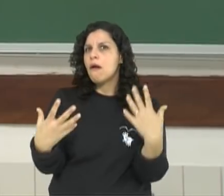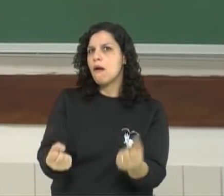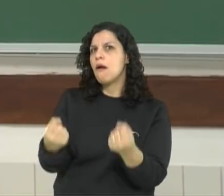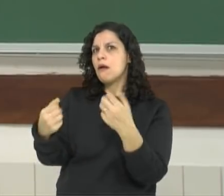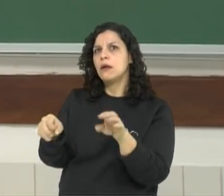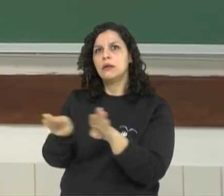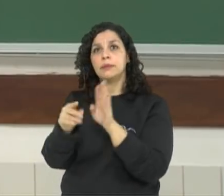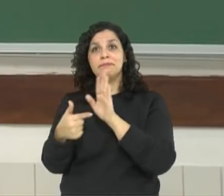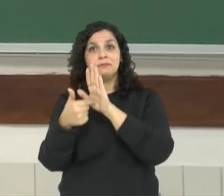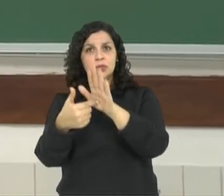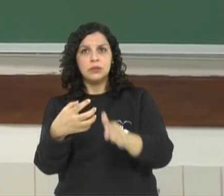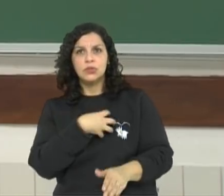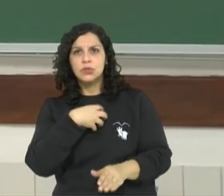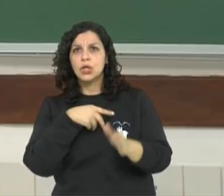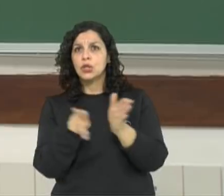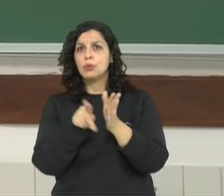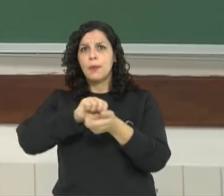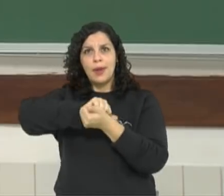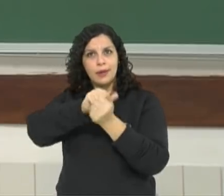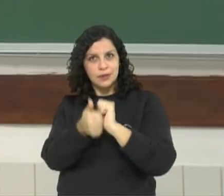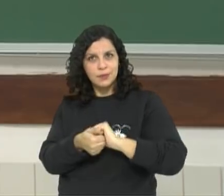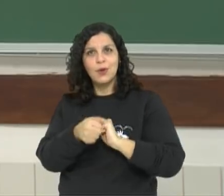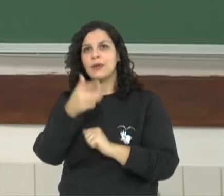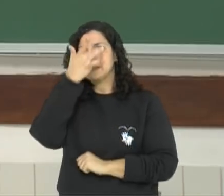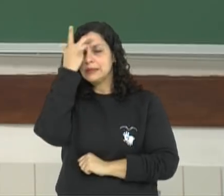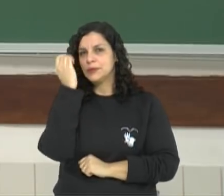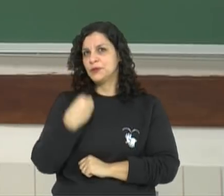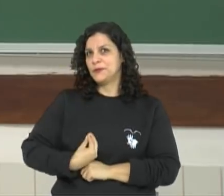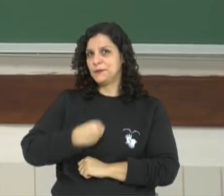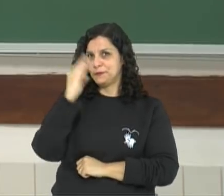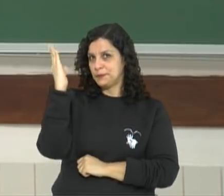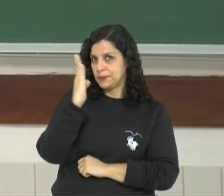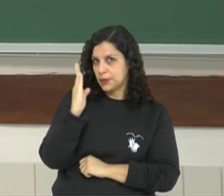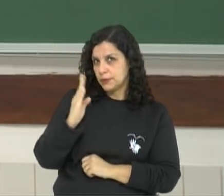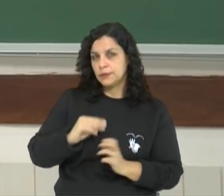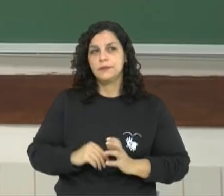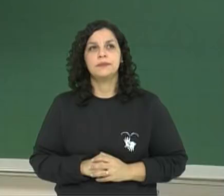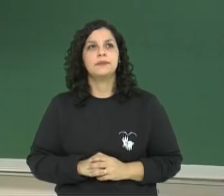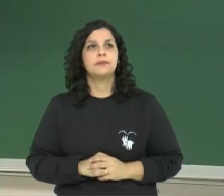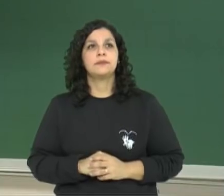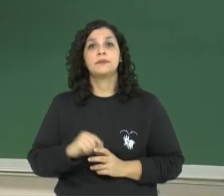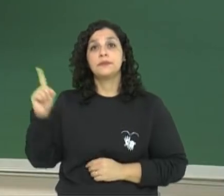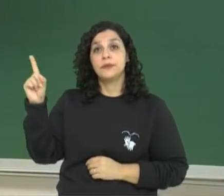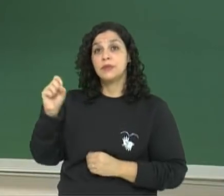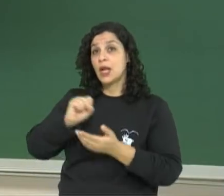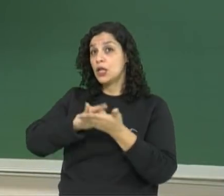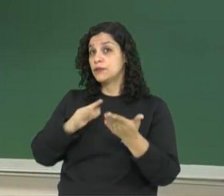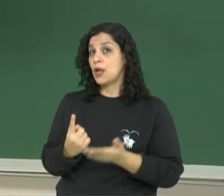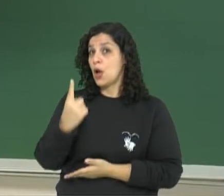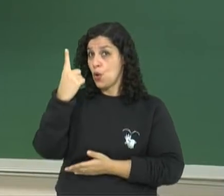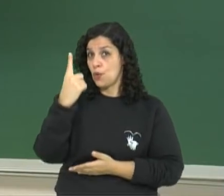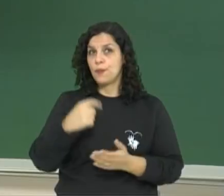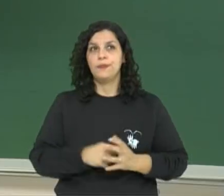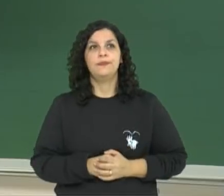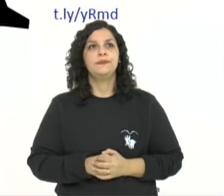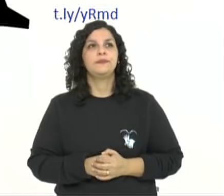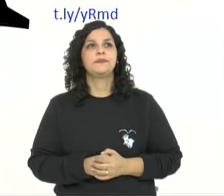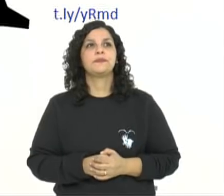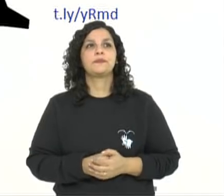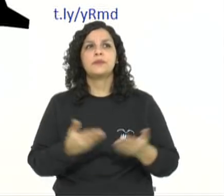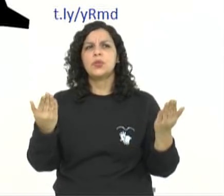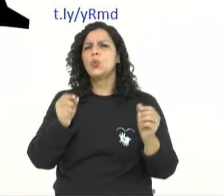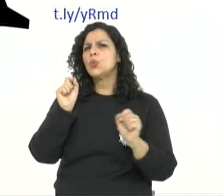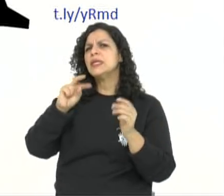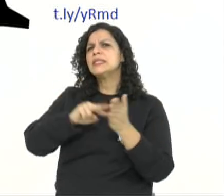brasileiros, apresentar o esporte aos brasileiros, ok? Primeiro exercício nosso, então. O